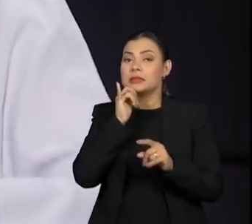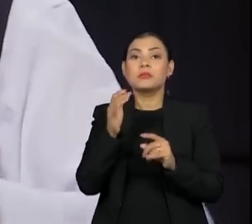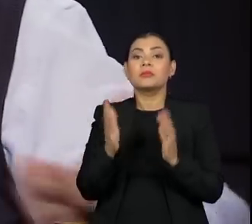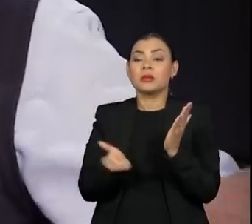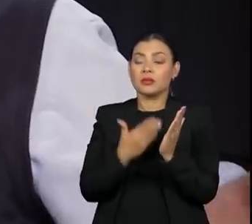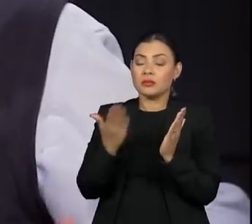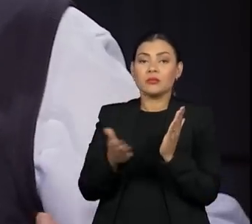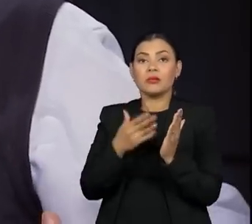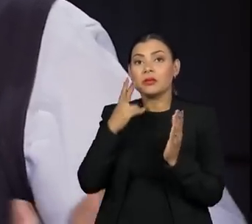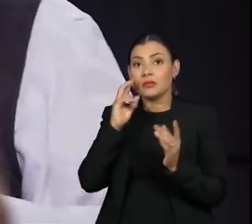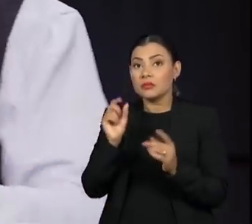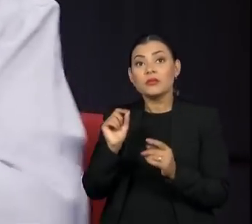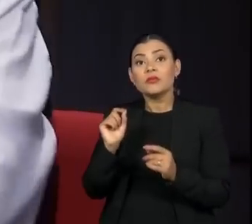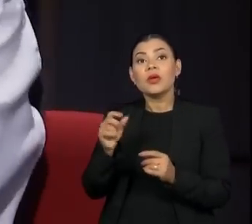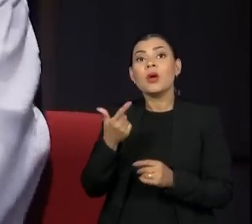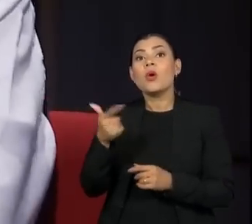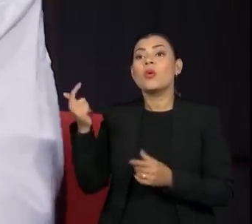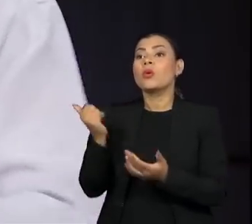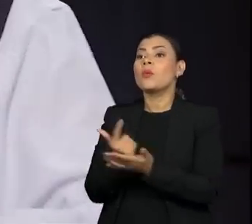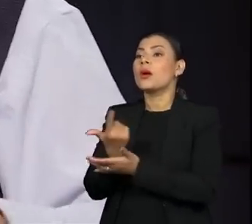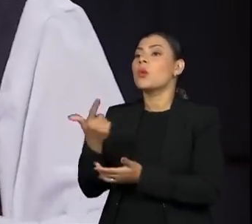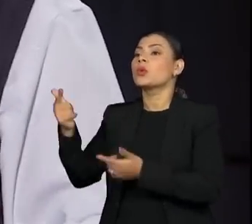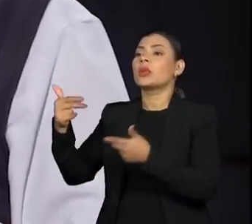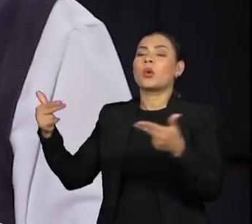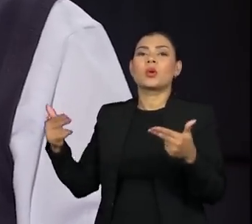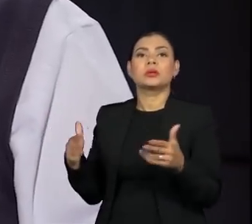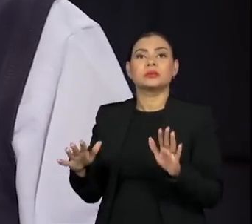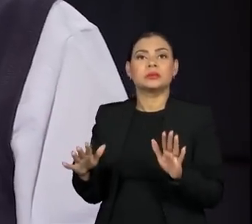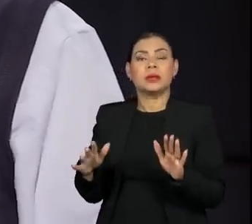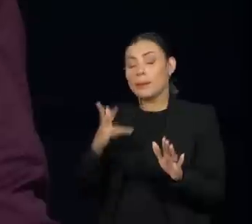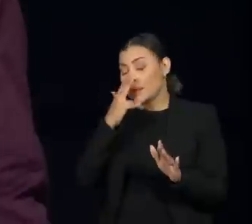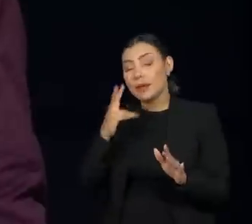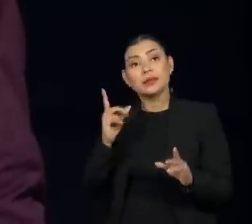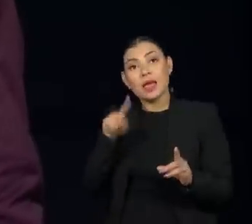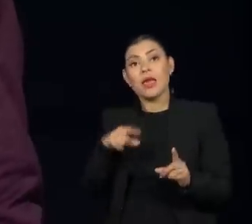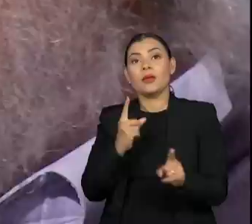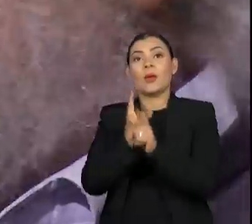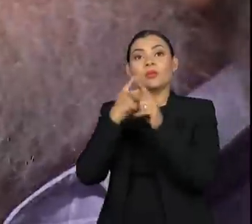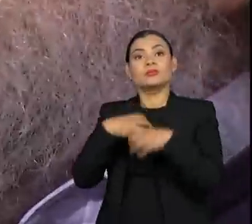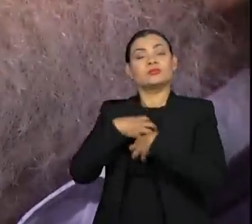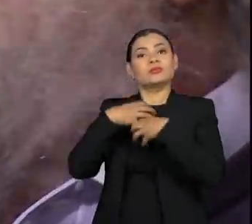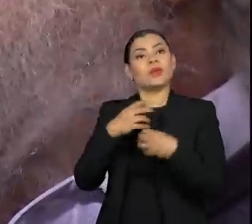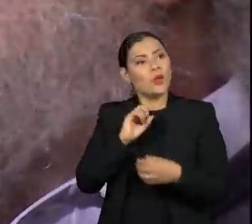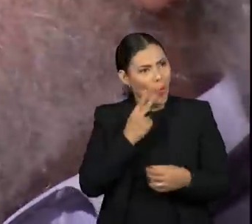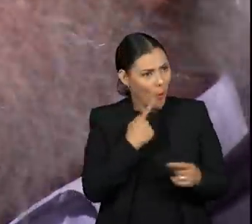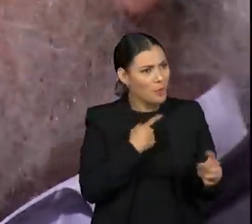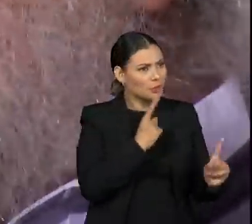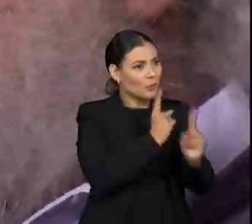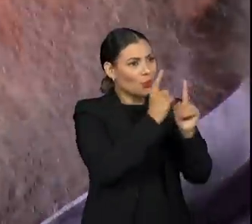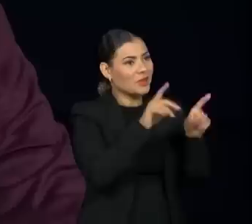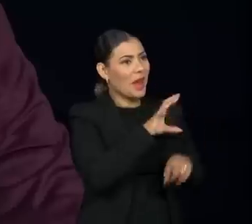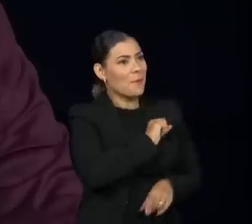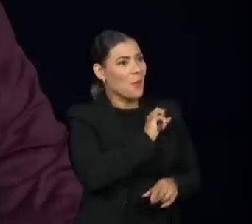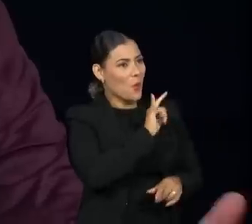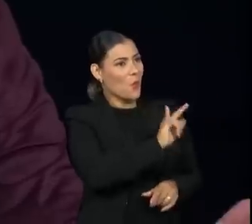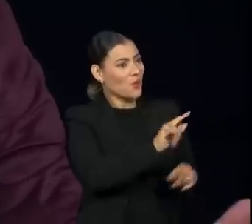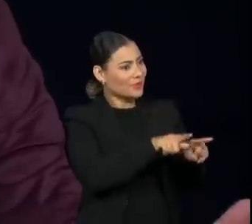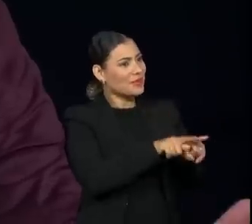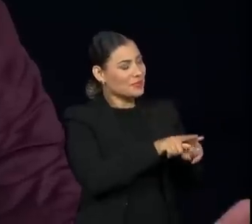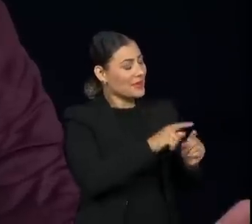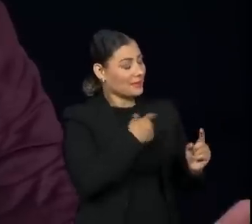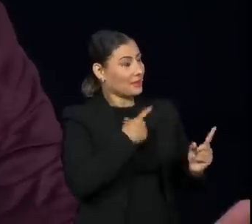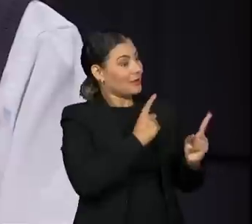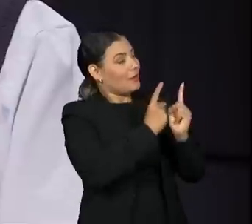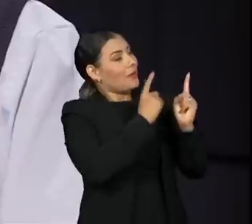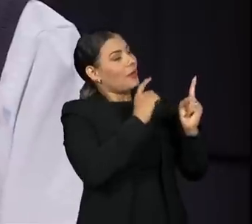atrapalha a bobagem acaba levando uma outro livro em caso do controle isso não tem mais né acabou mudou